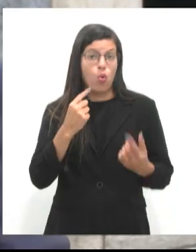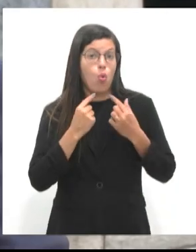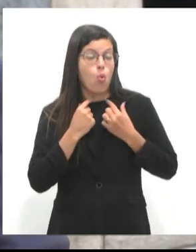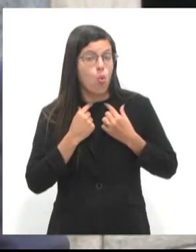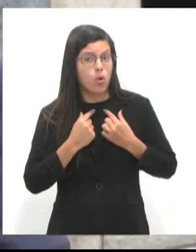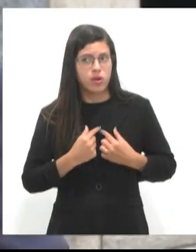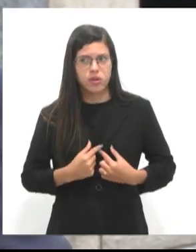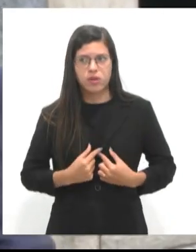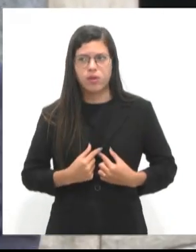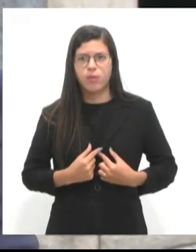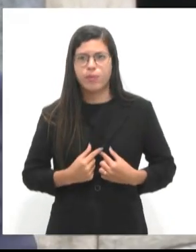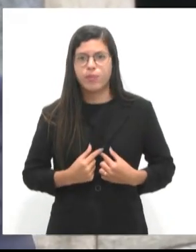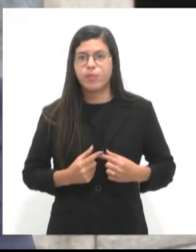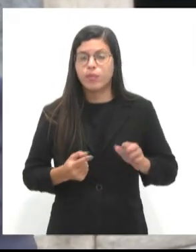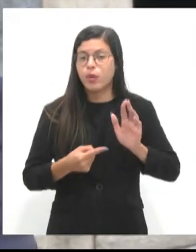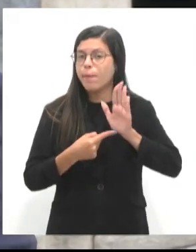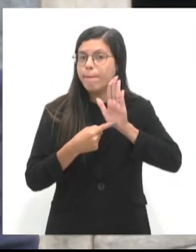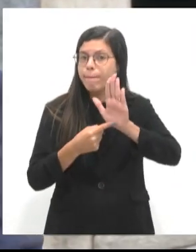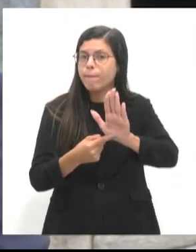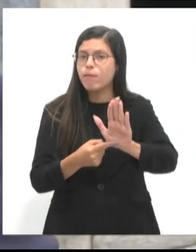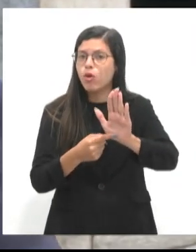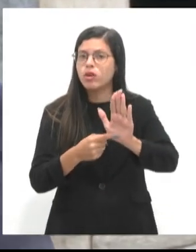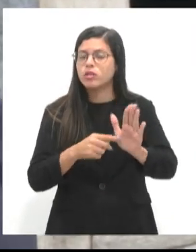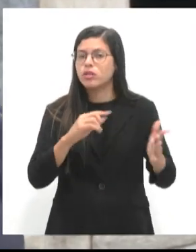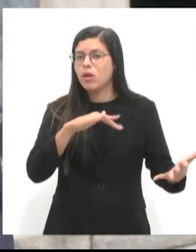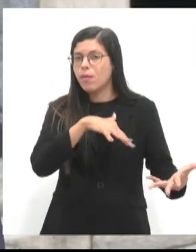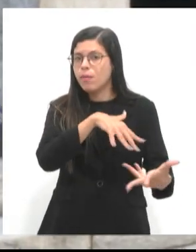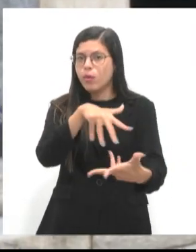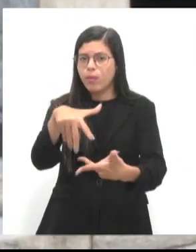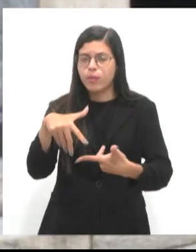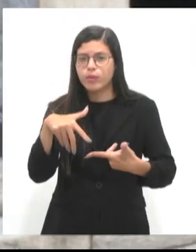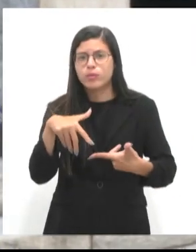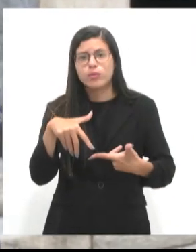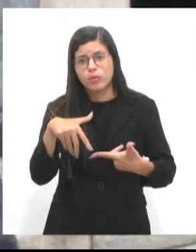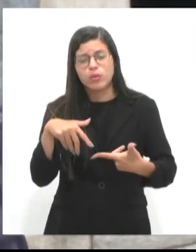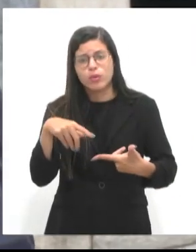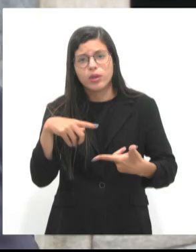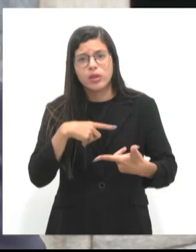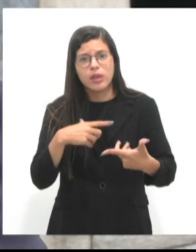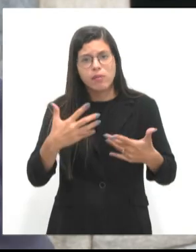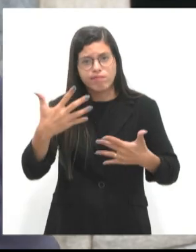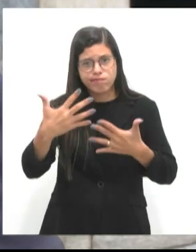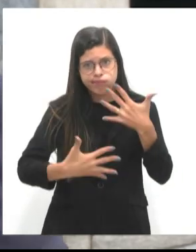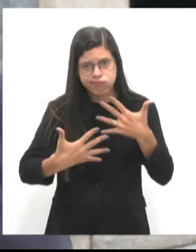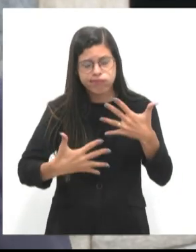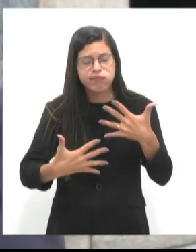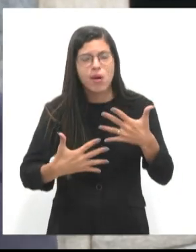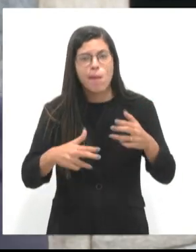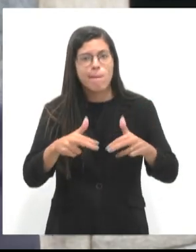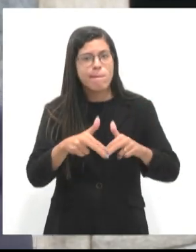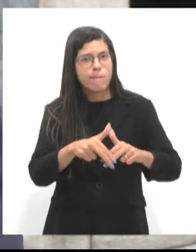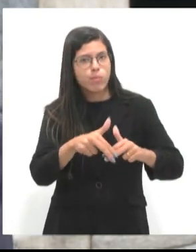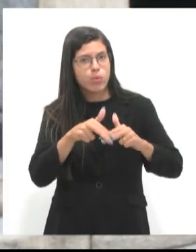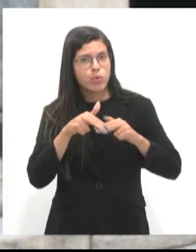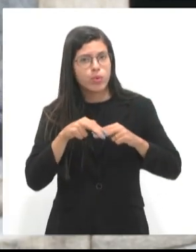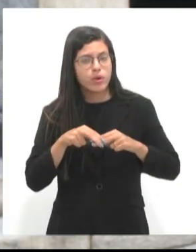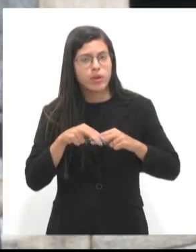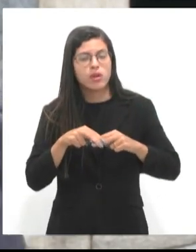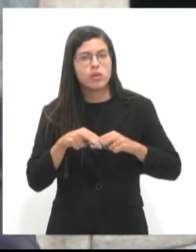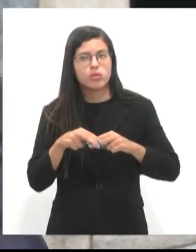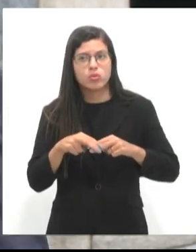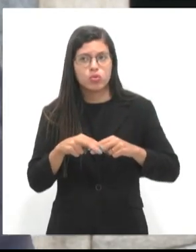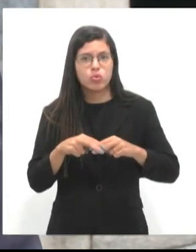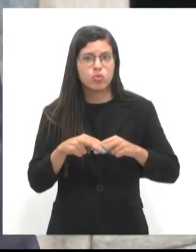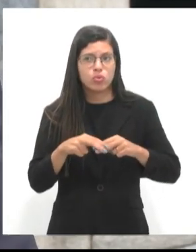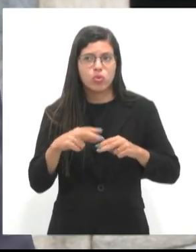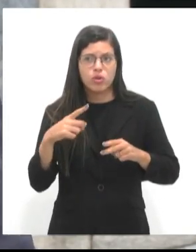ele mostra para o mundo que existe uma neurodivergência e, por conta disso, ele tem questões que